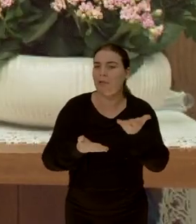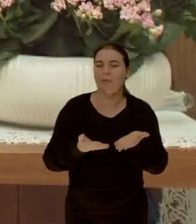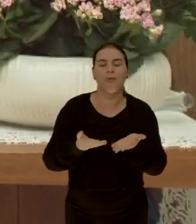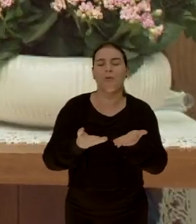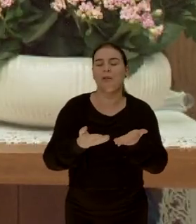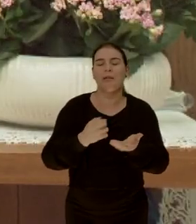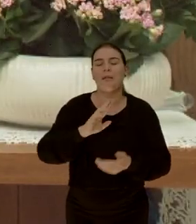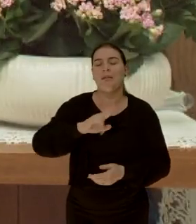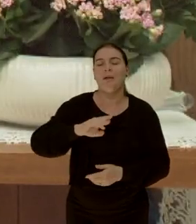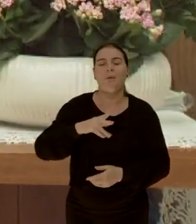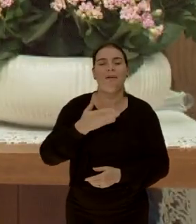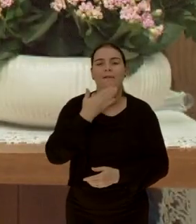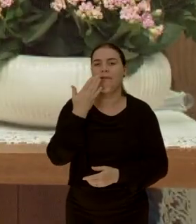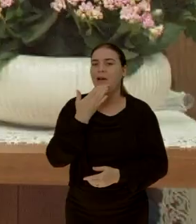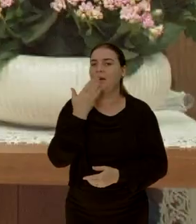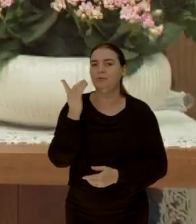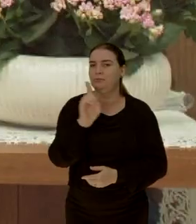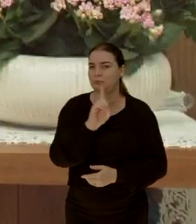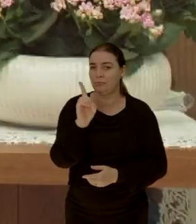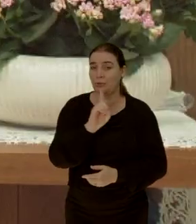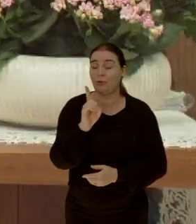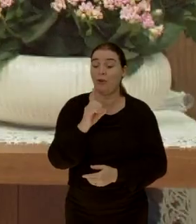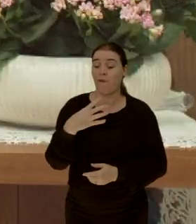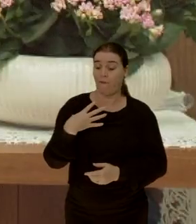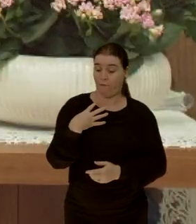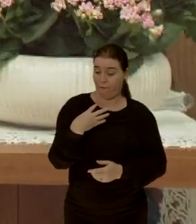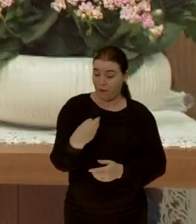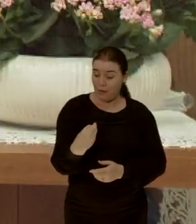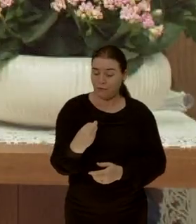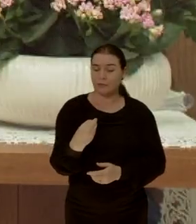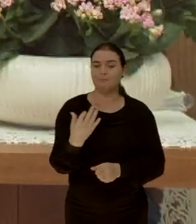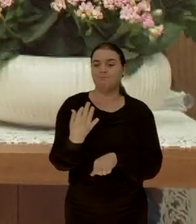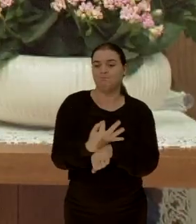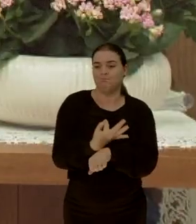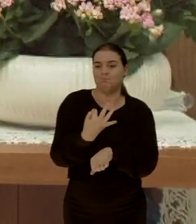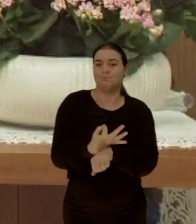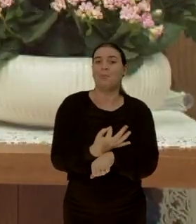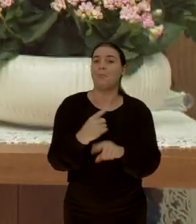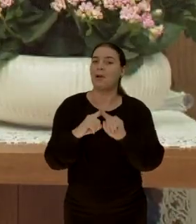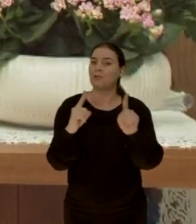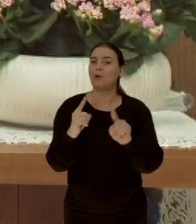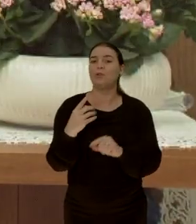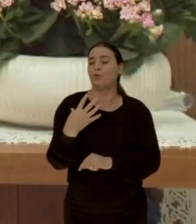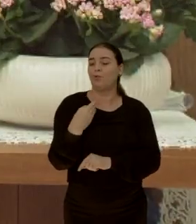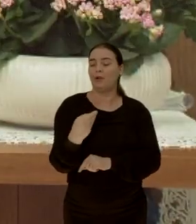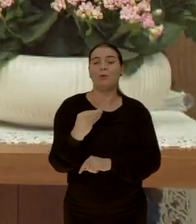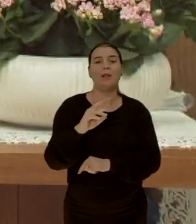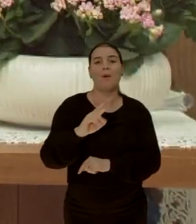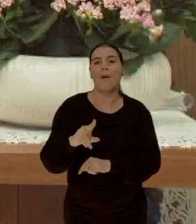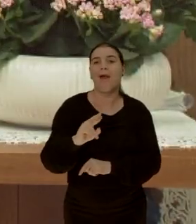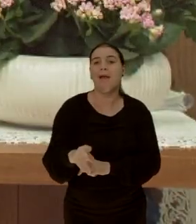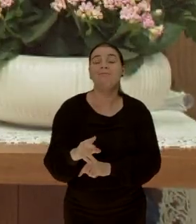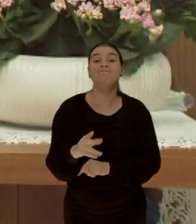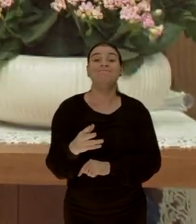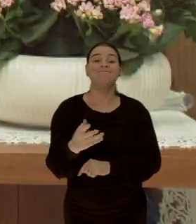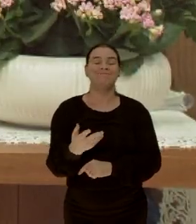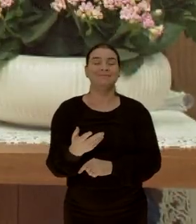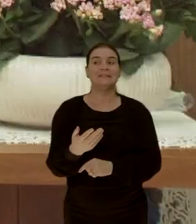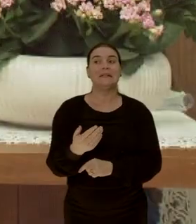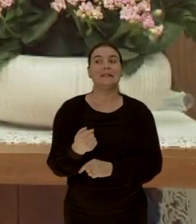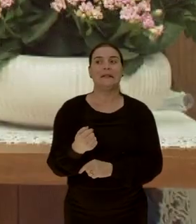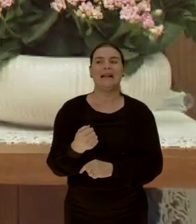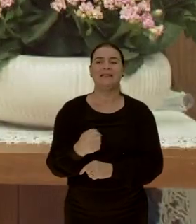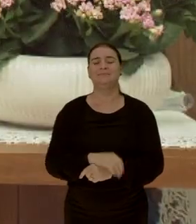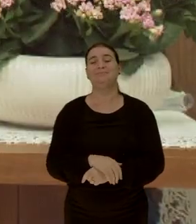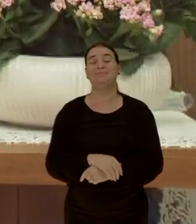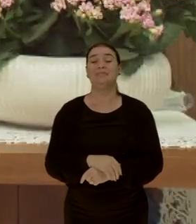fácil. Lidar com filho, você tolera tudo. Mas quando não é filho, então aí você começa a achar, não é?